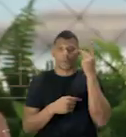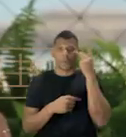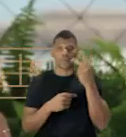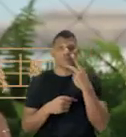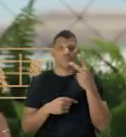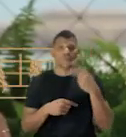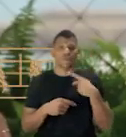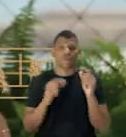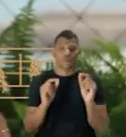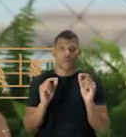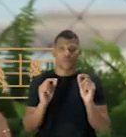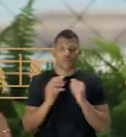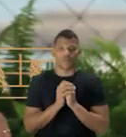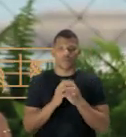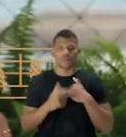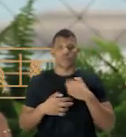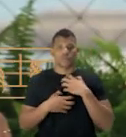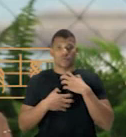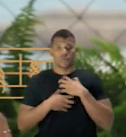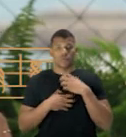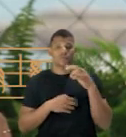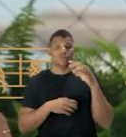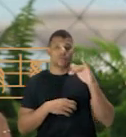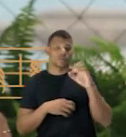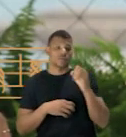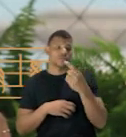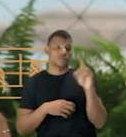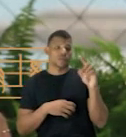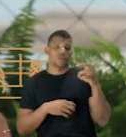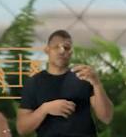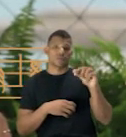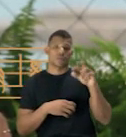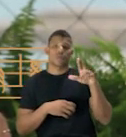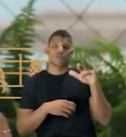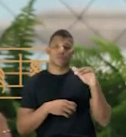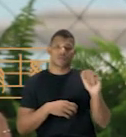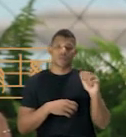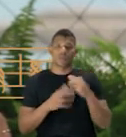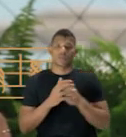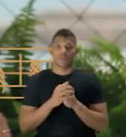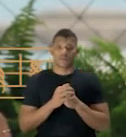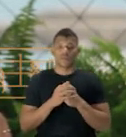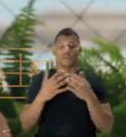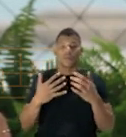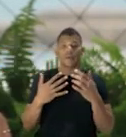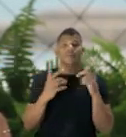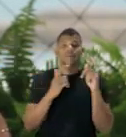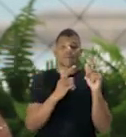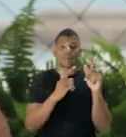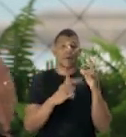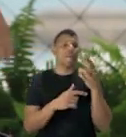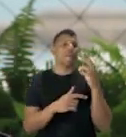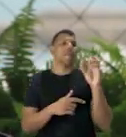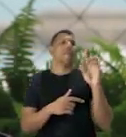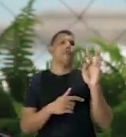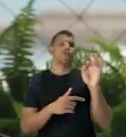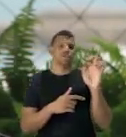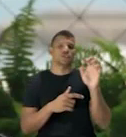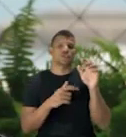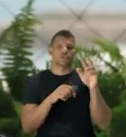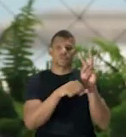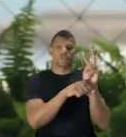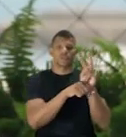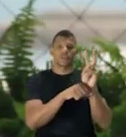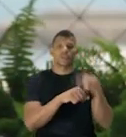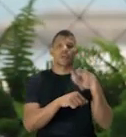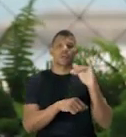E no avião ele falou, olha, eu sinto que Zé Maria vai me chamar. Ele chamava a morte de Zé Maria. Zé Maria vai me chamar para